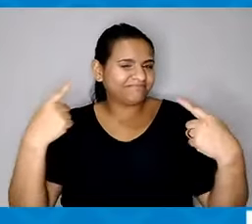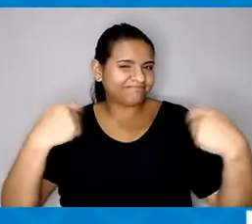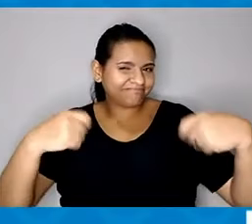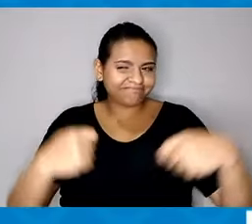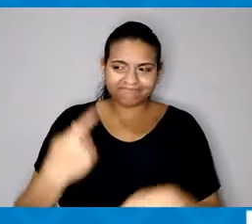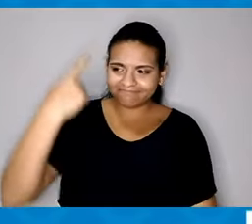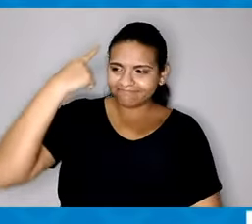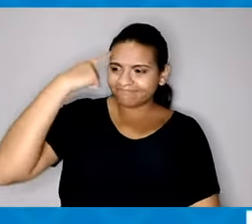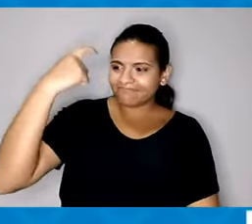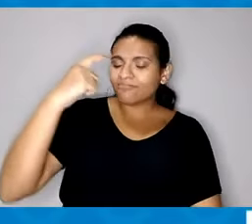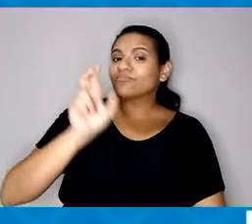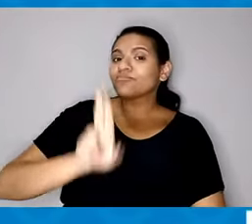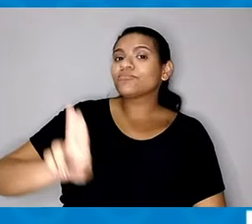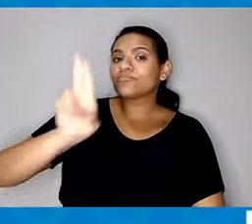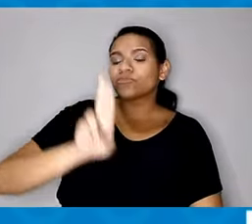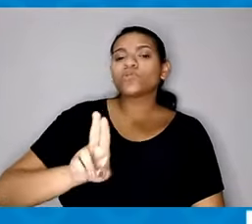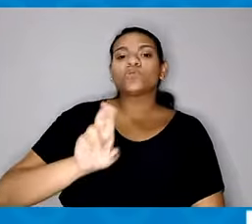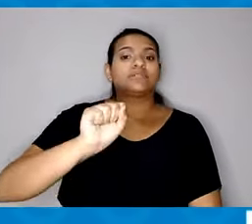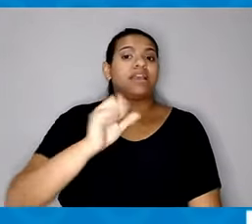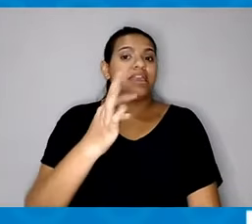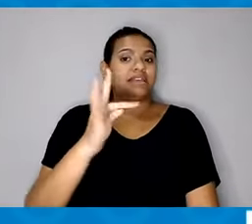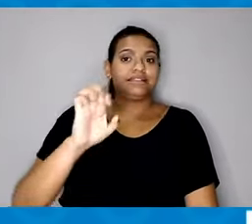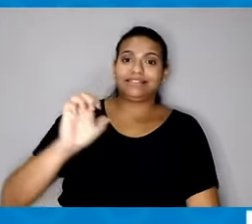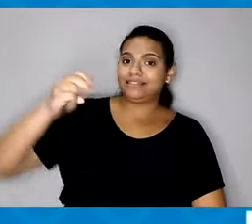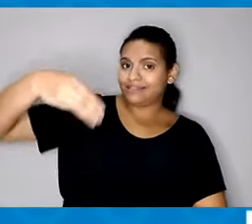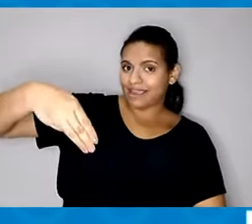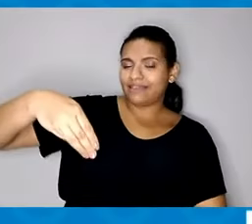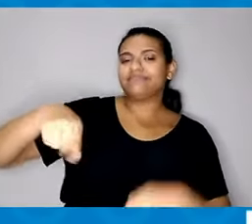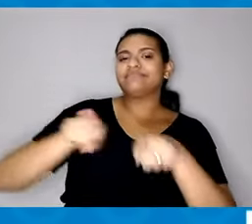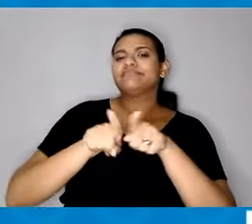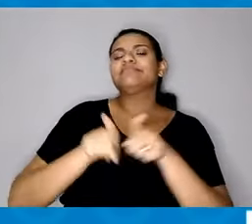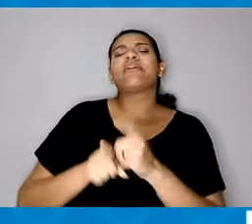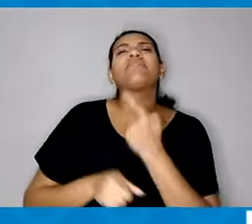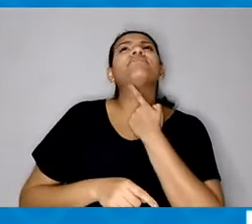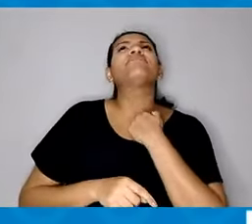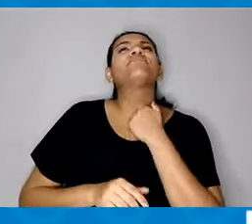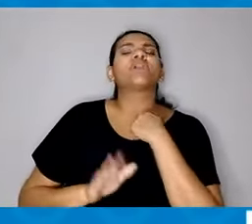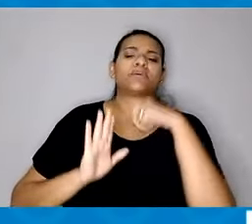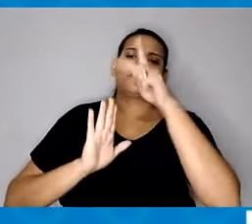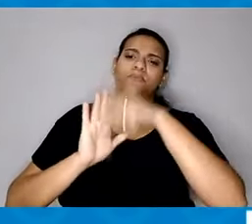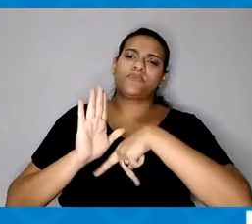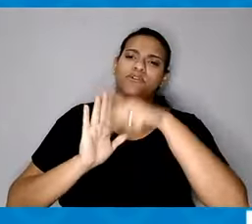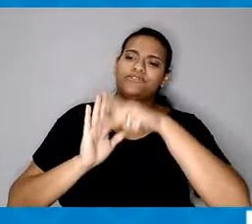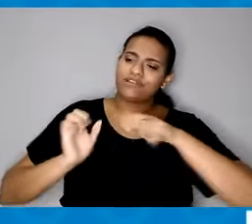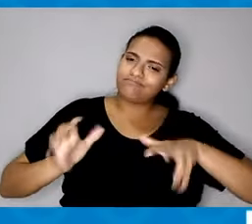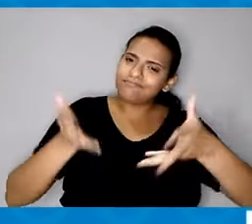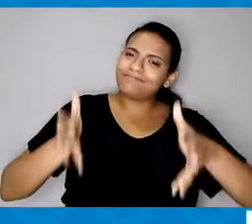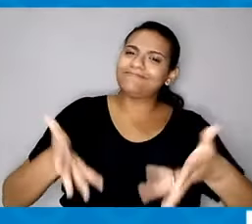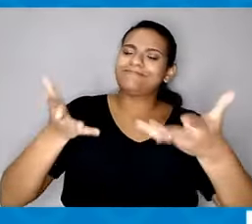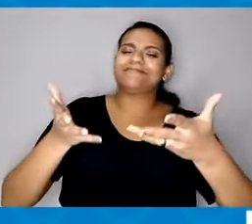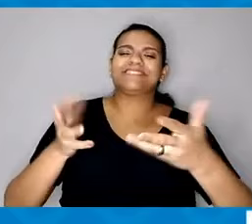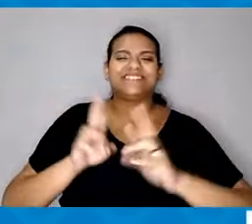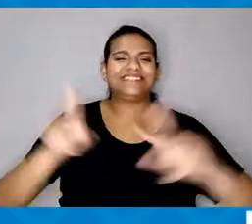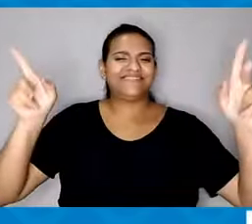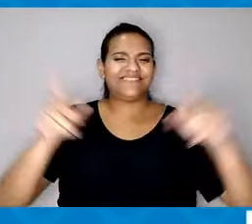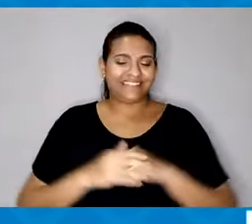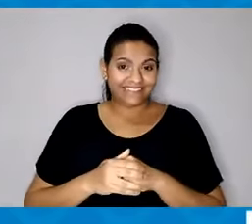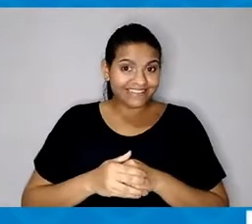de fazer a diferença. Como inscrever o projeto? Preparado para a inscrição? Vamos lá! Acesse o site